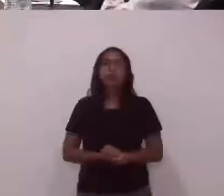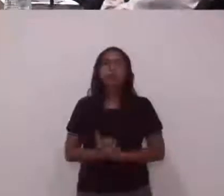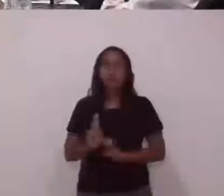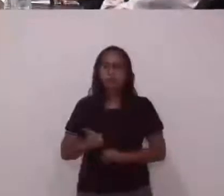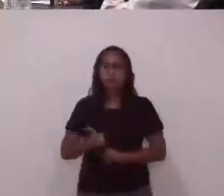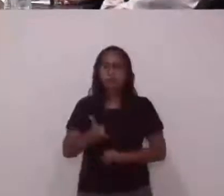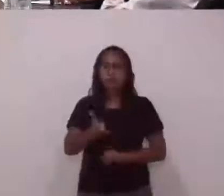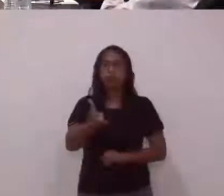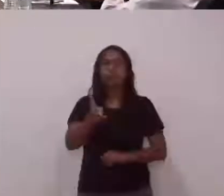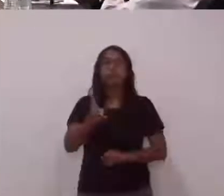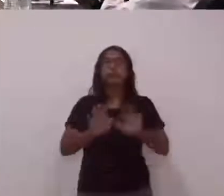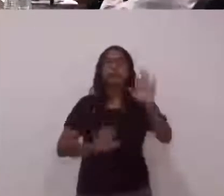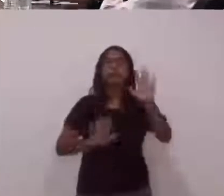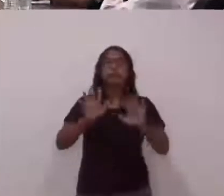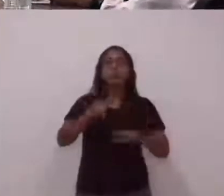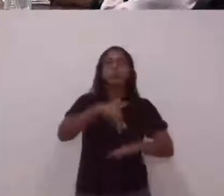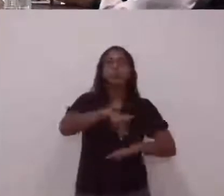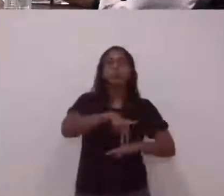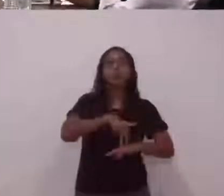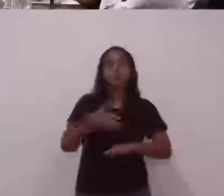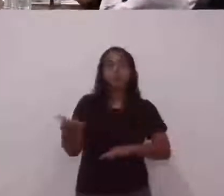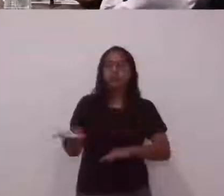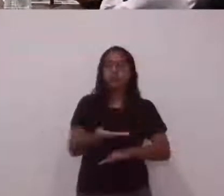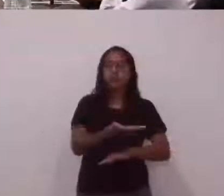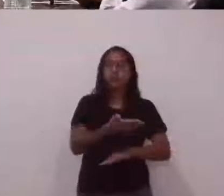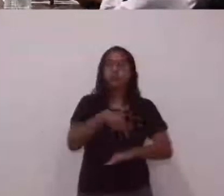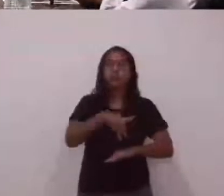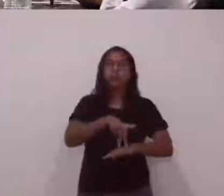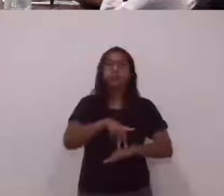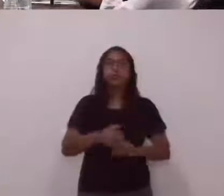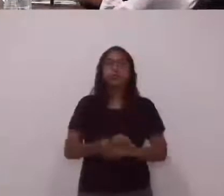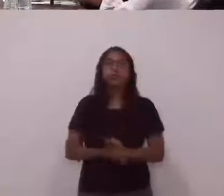continuou a discussão dos vereadores peço a palavra tem a palavra vereador